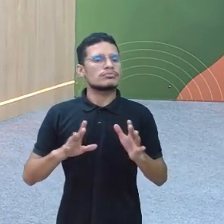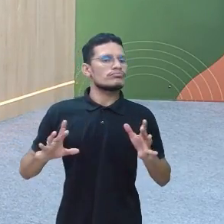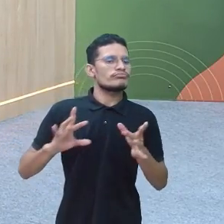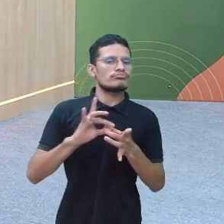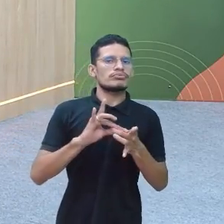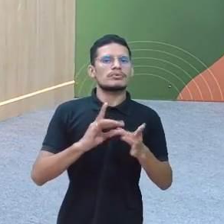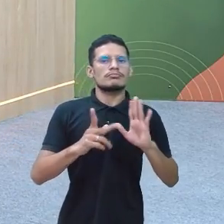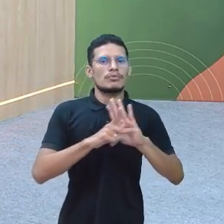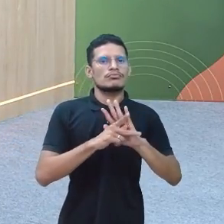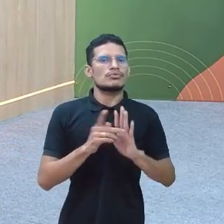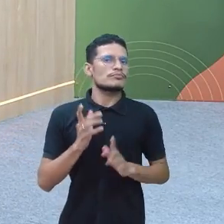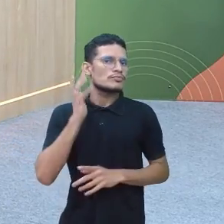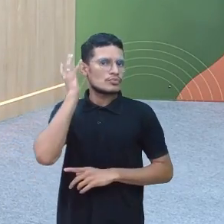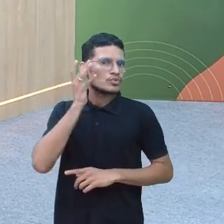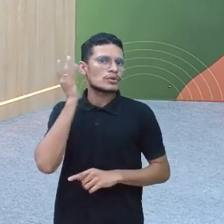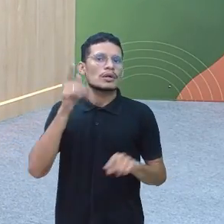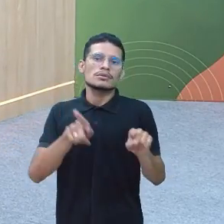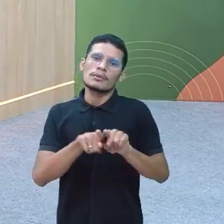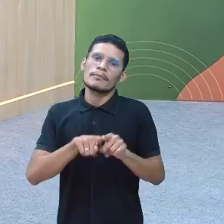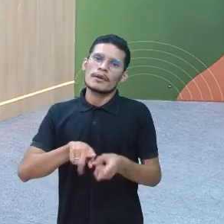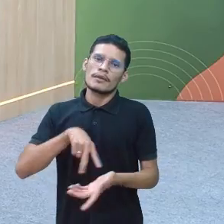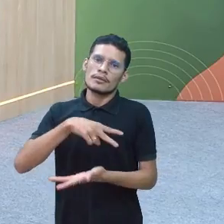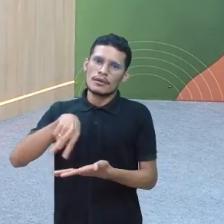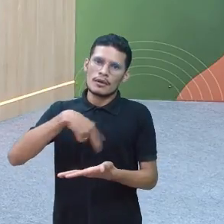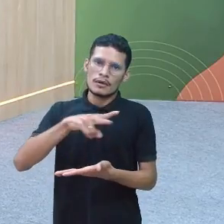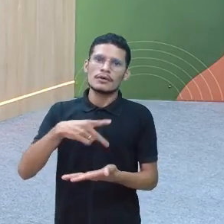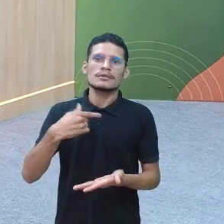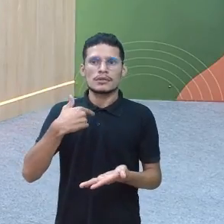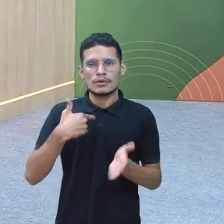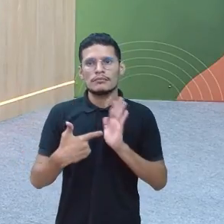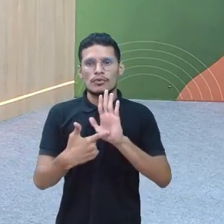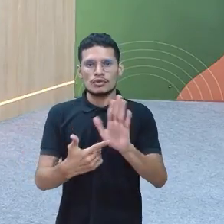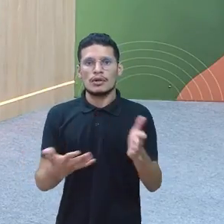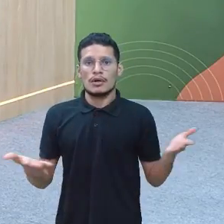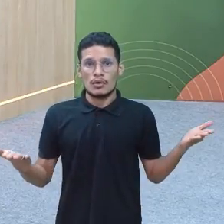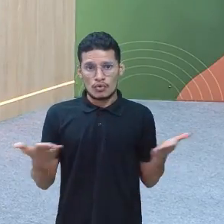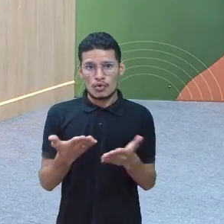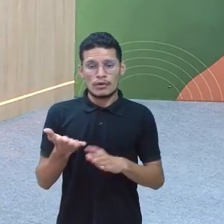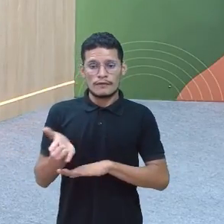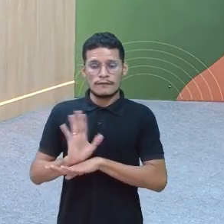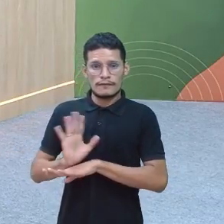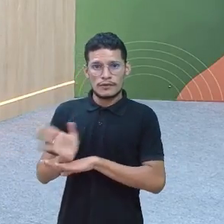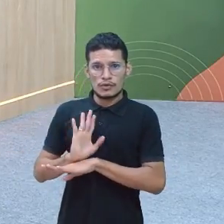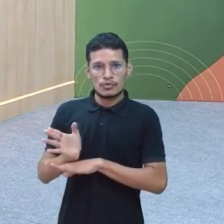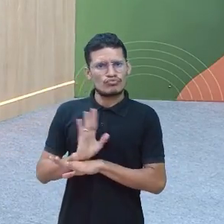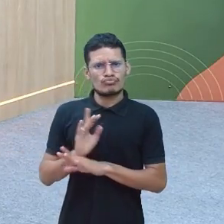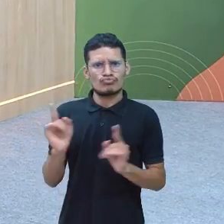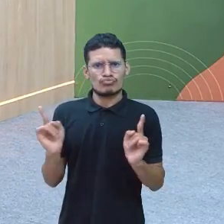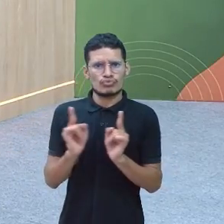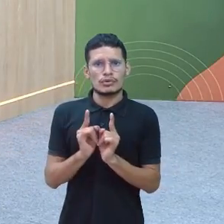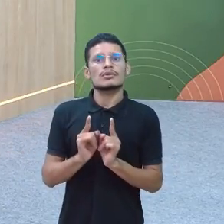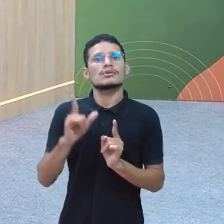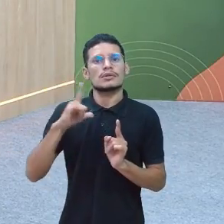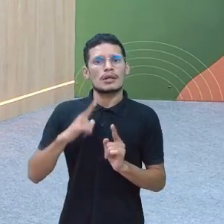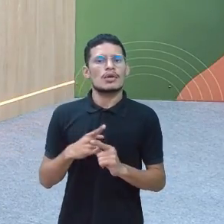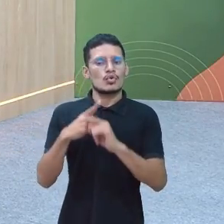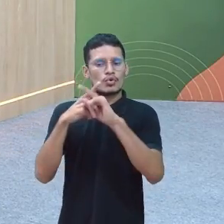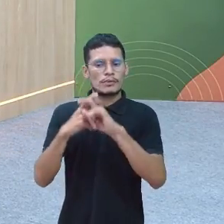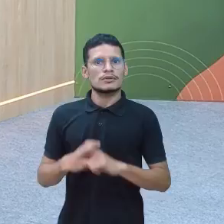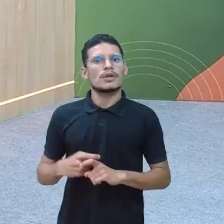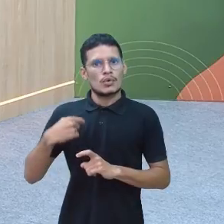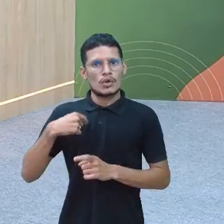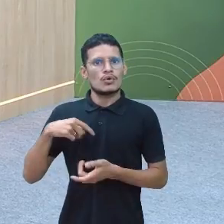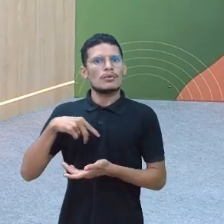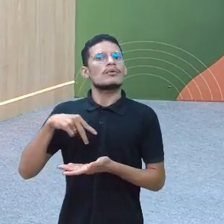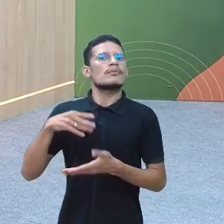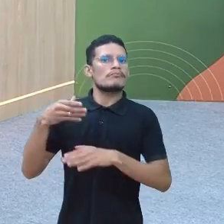junção da música e a dança. Eu vou mostrar aqui um vídeo curto de uma competição amadora que eu participei